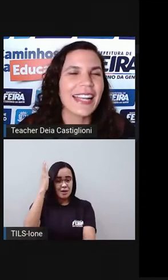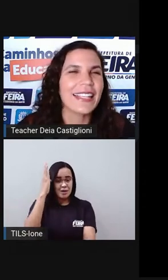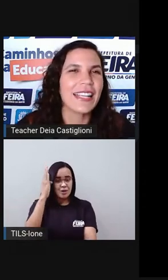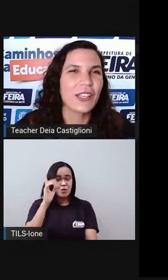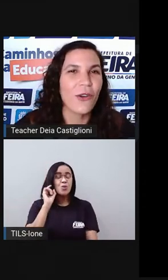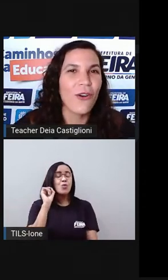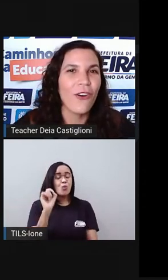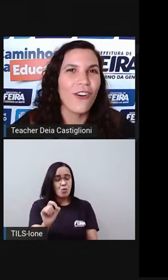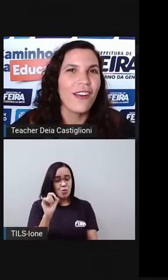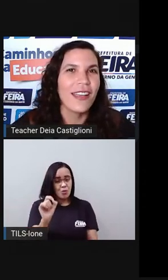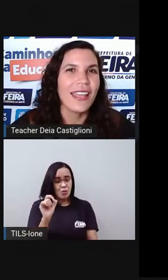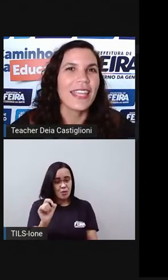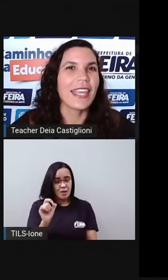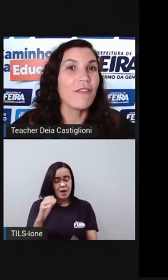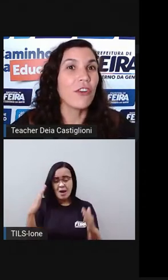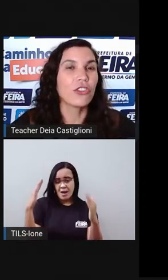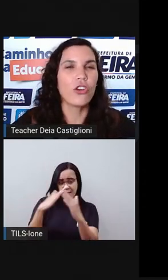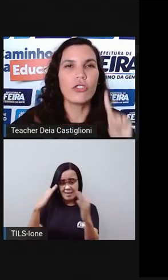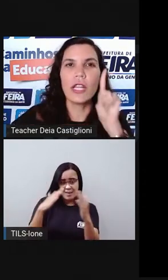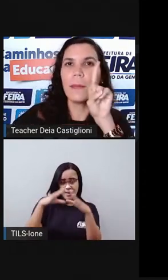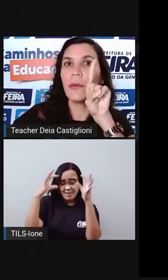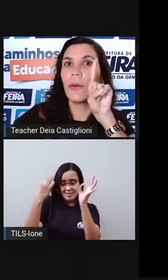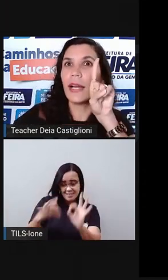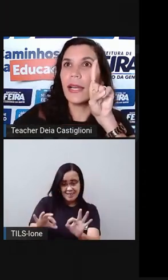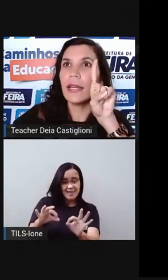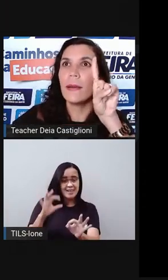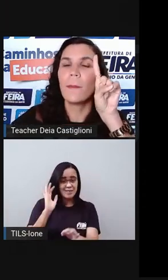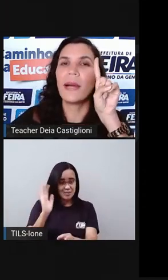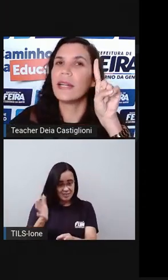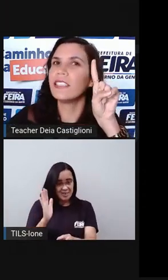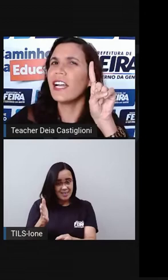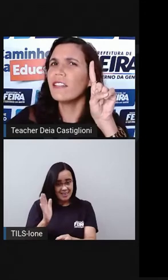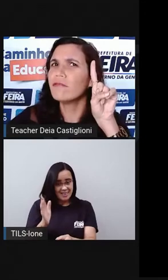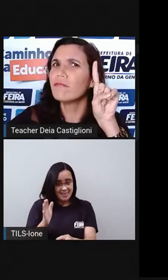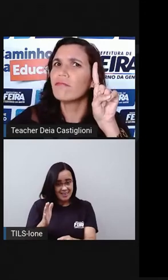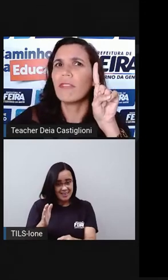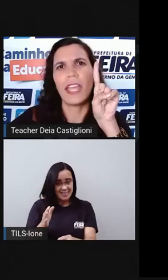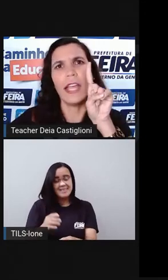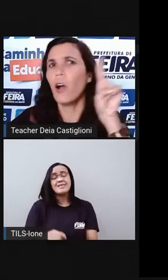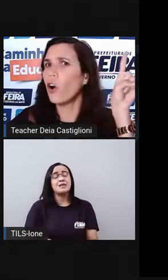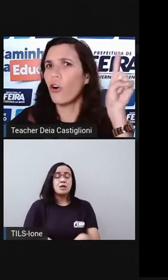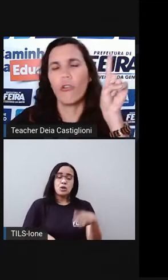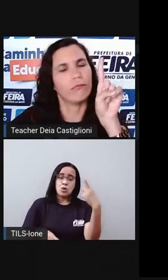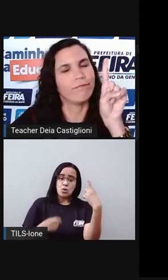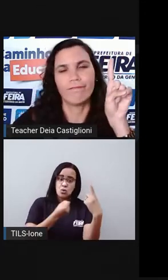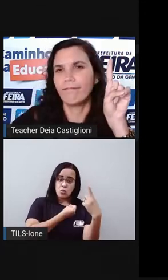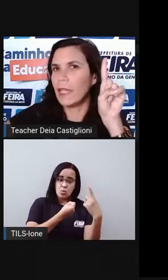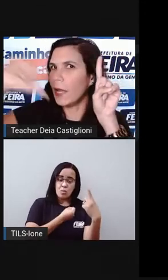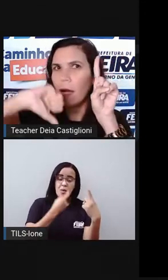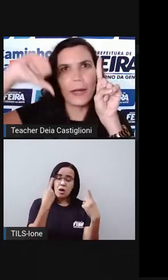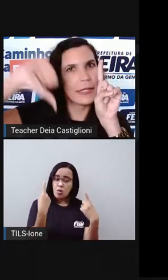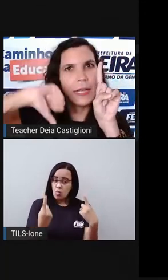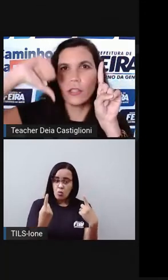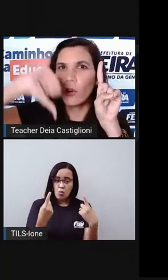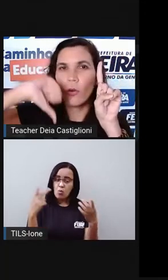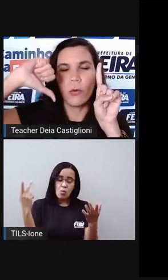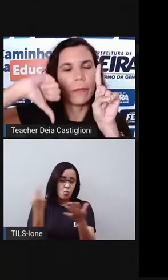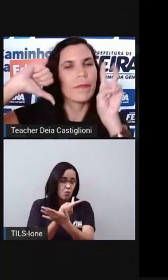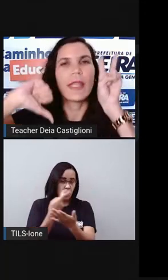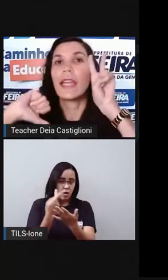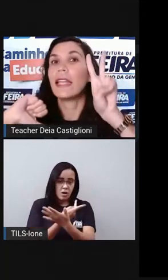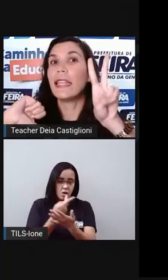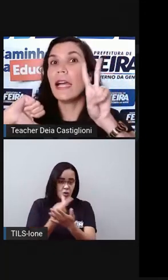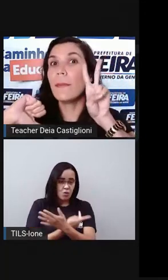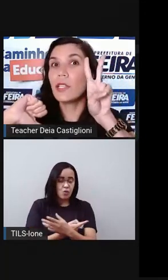quem será que acertou? Quem votou no number one, panda, errou, não